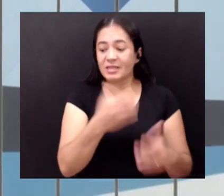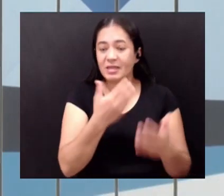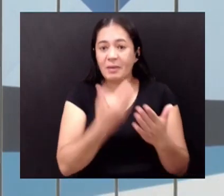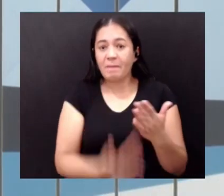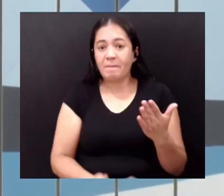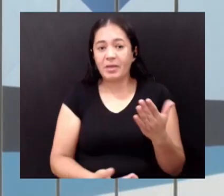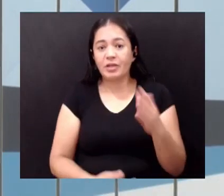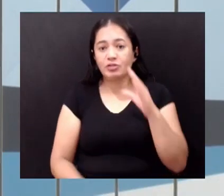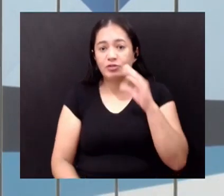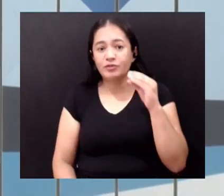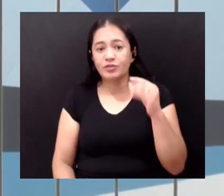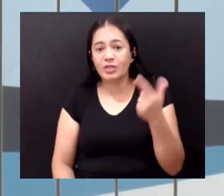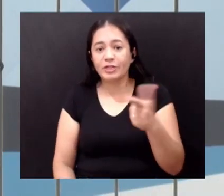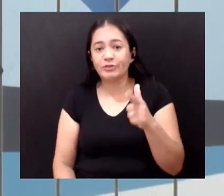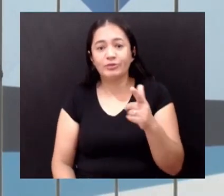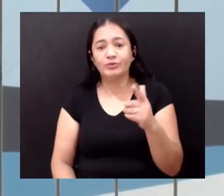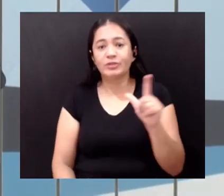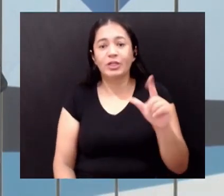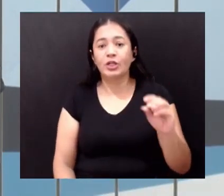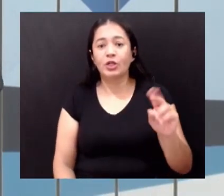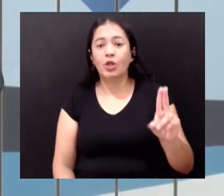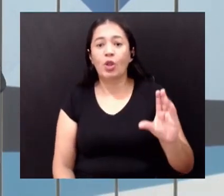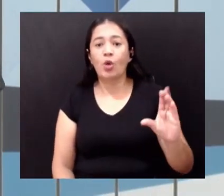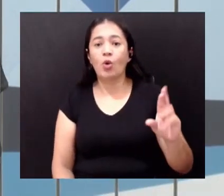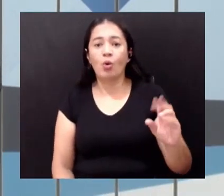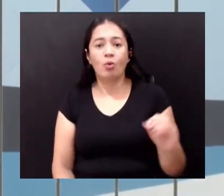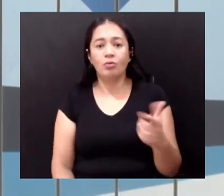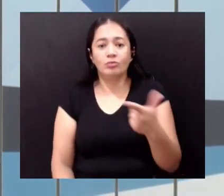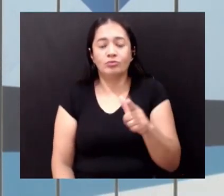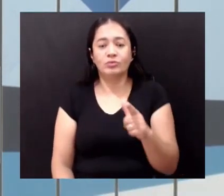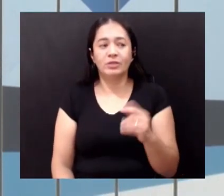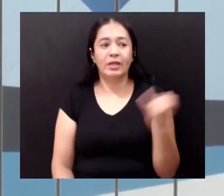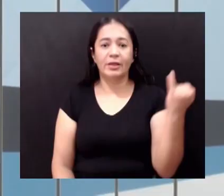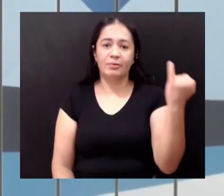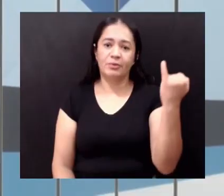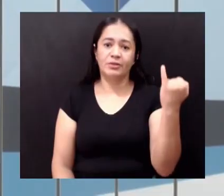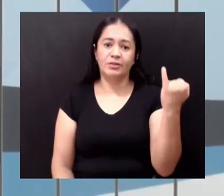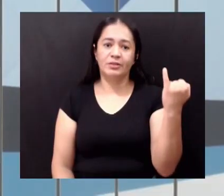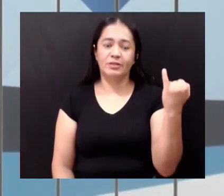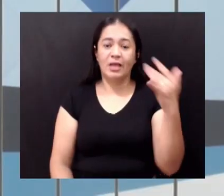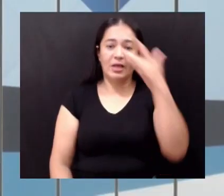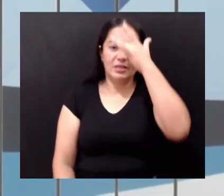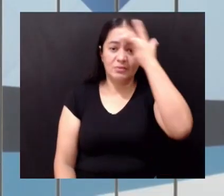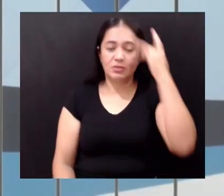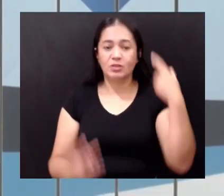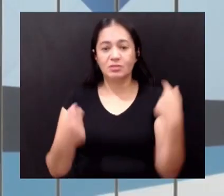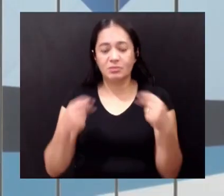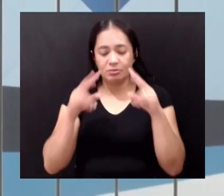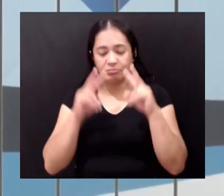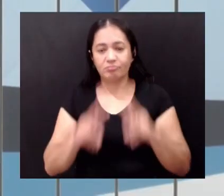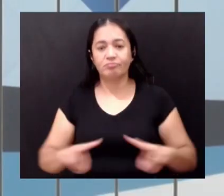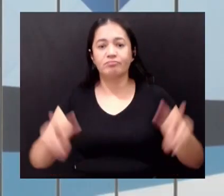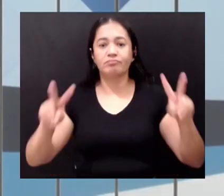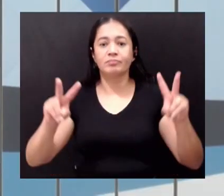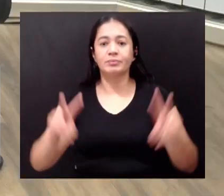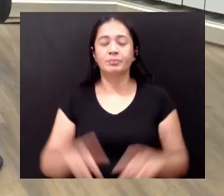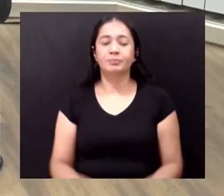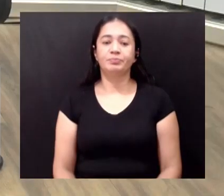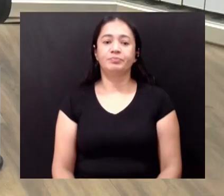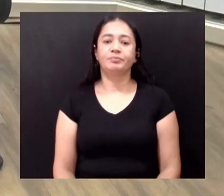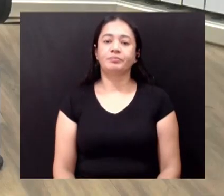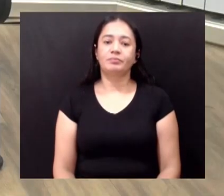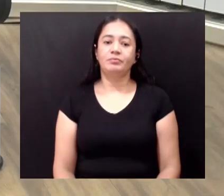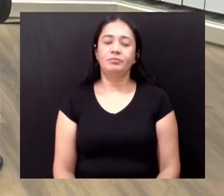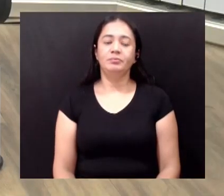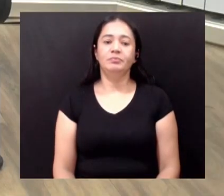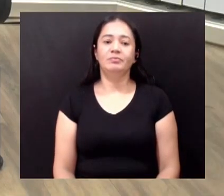dele de qualquer forma, né? Então é importante olhar para essas questões, as pessoas precisam ser vistas também. Sem dúvida. E assim, né, parece clichê,